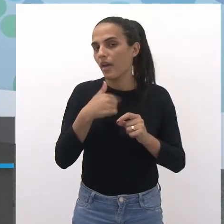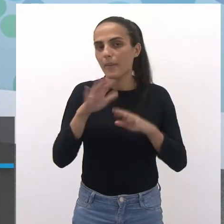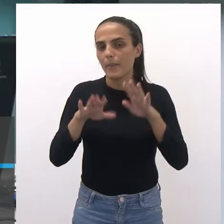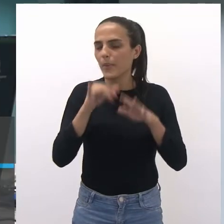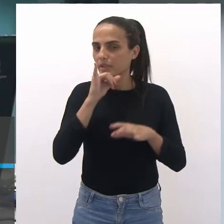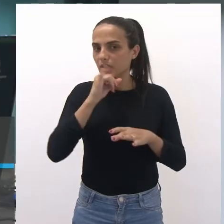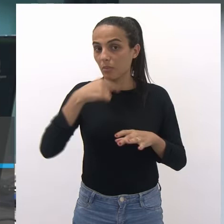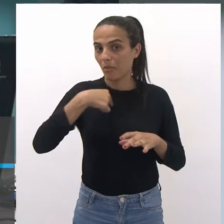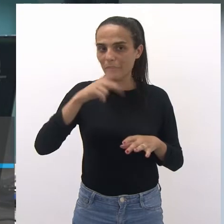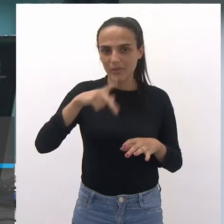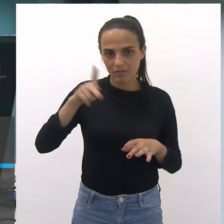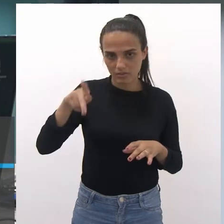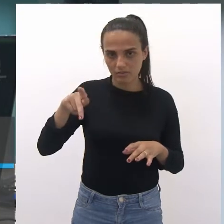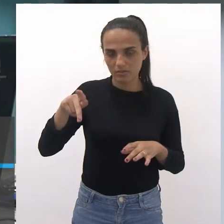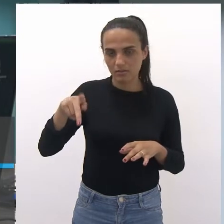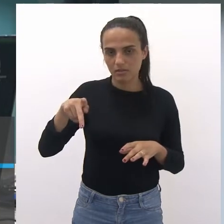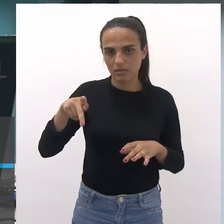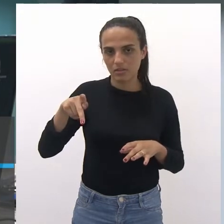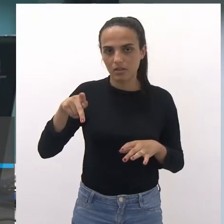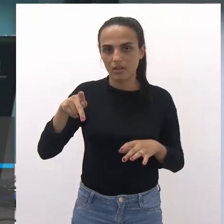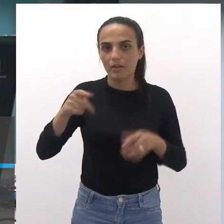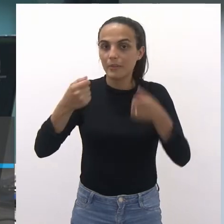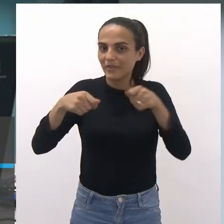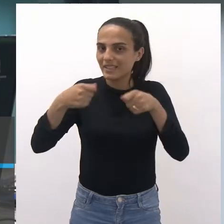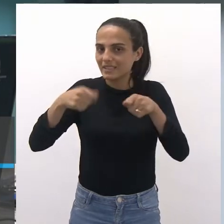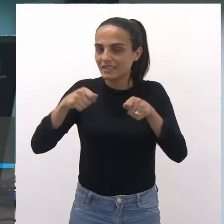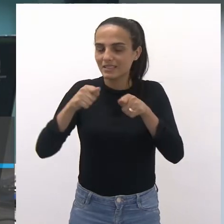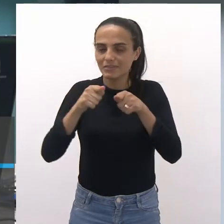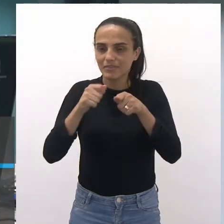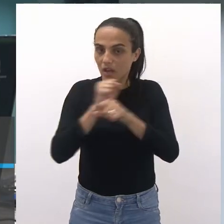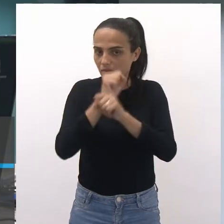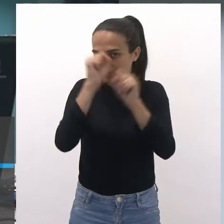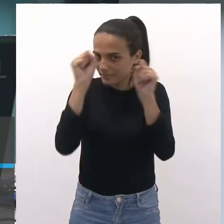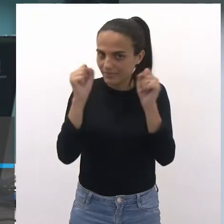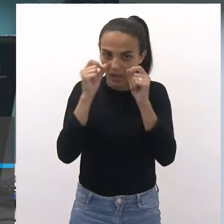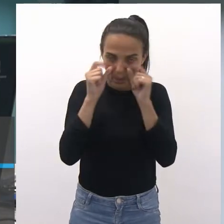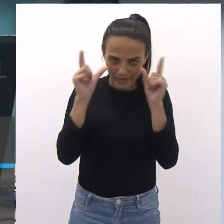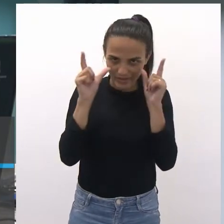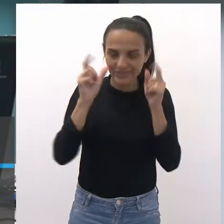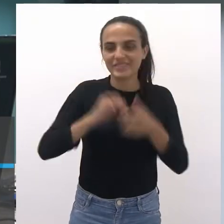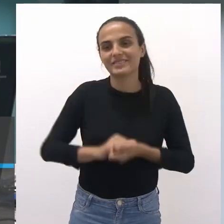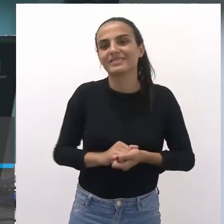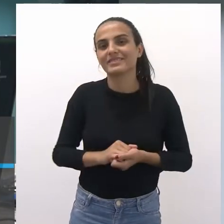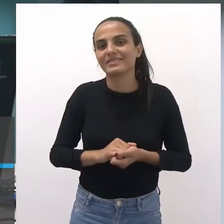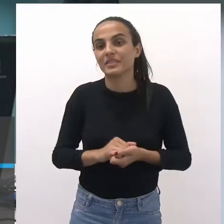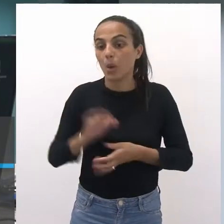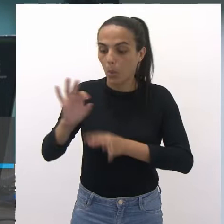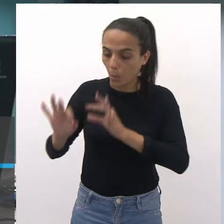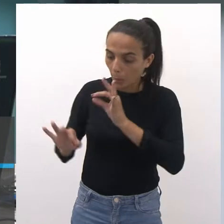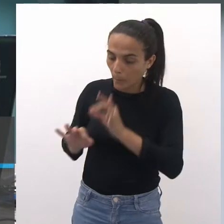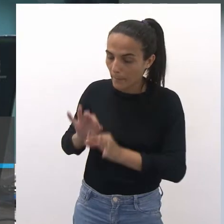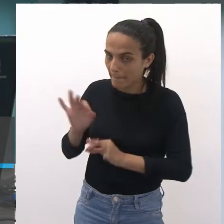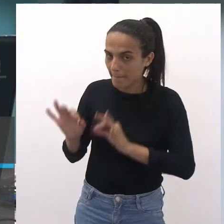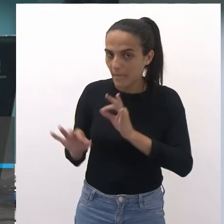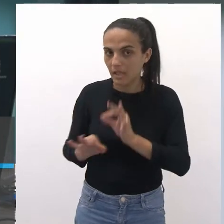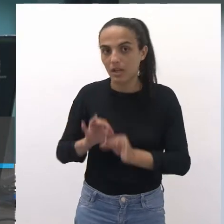os professores precisam previamente acordados, né? Elaborar um plano interdisciplinar.